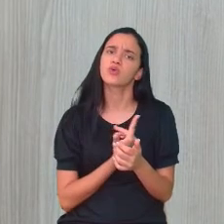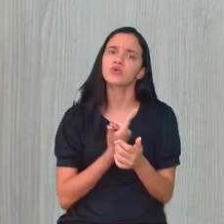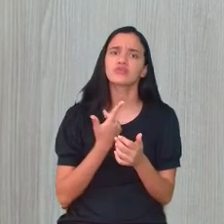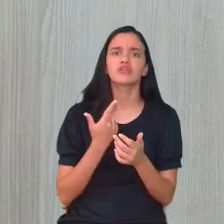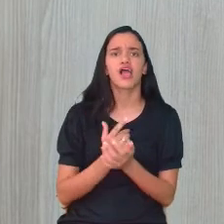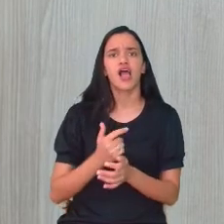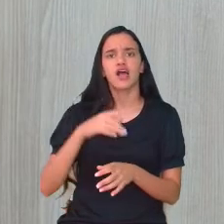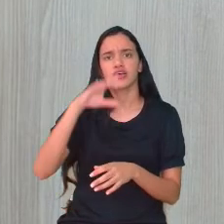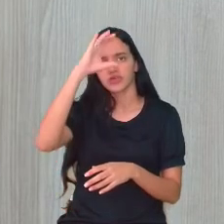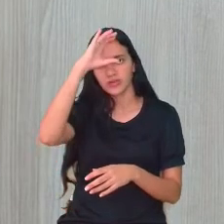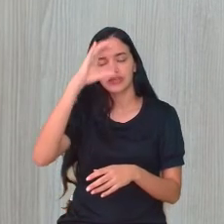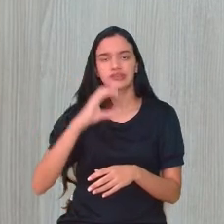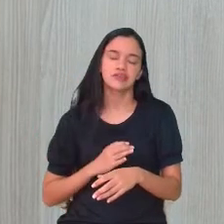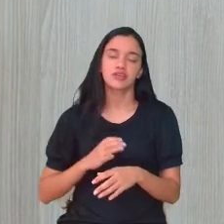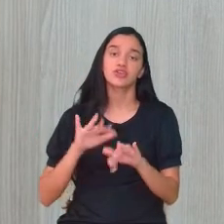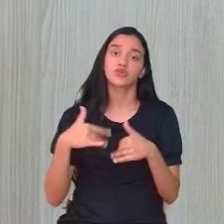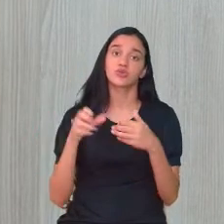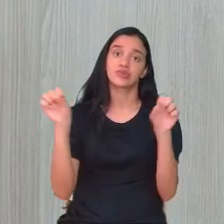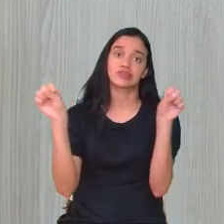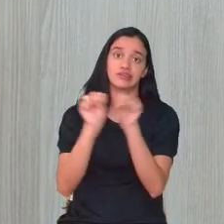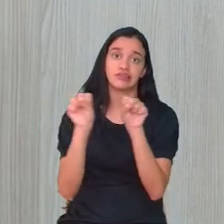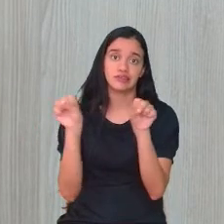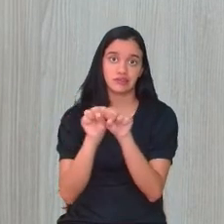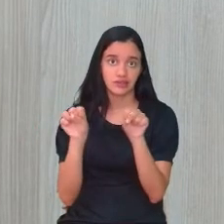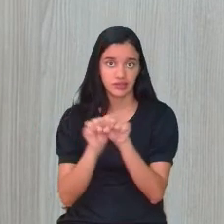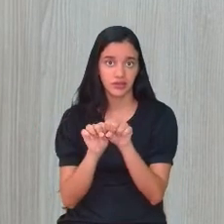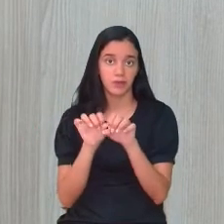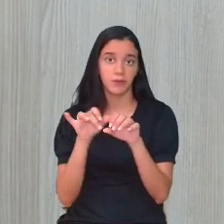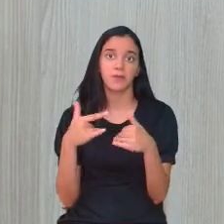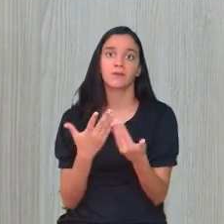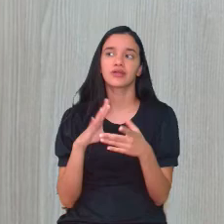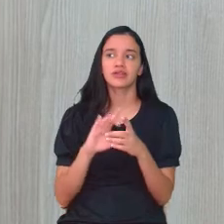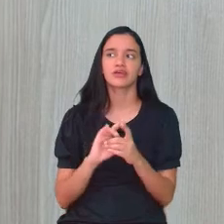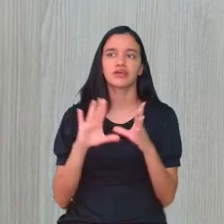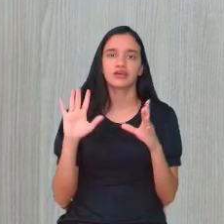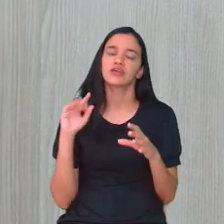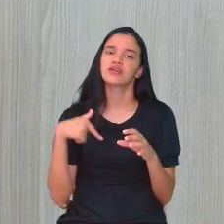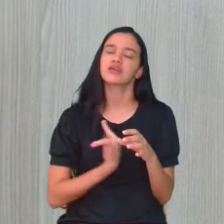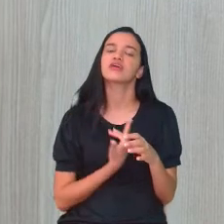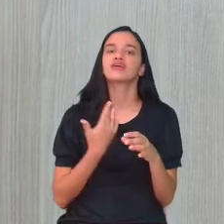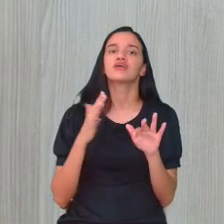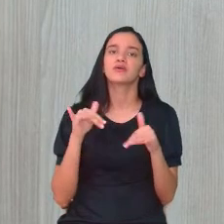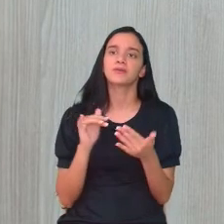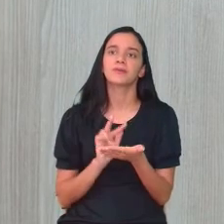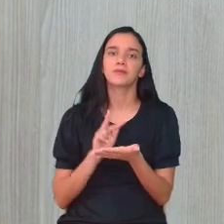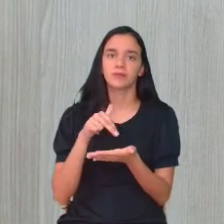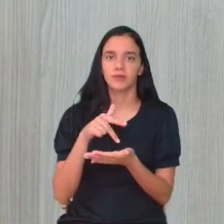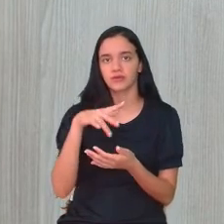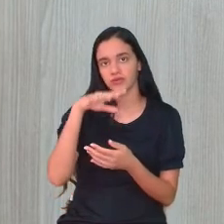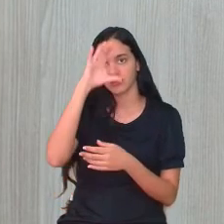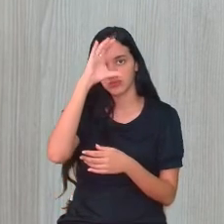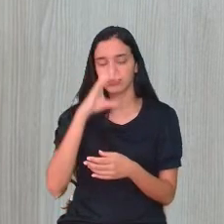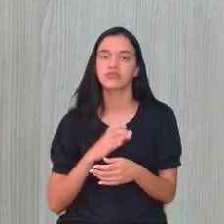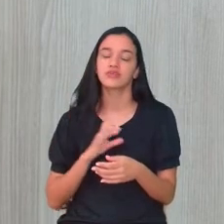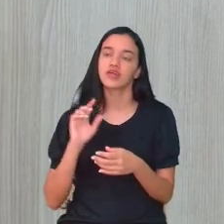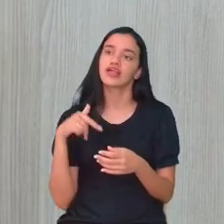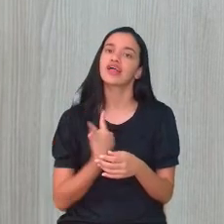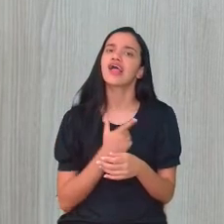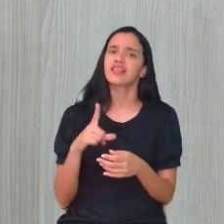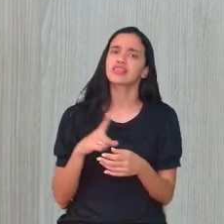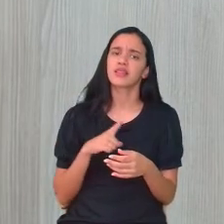nossa cidadania. Só em um sistema mais democrático que realmente a gente pode exercer a nossa cidadania, a gente